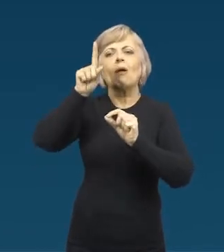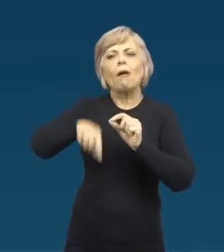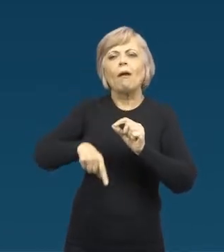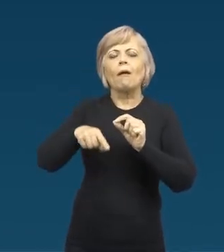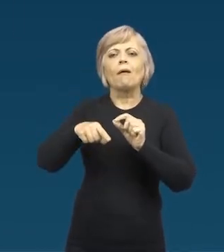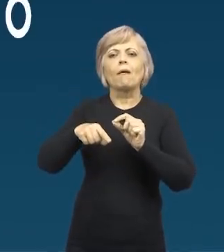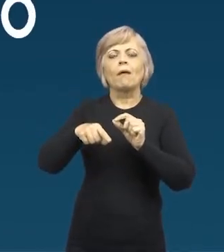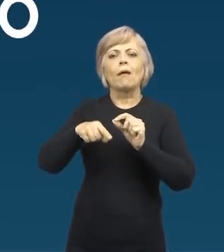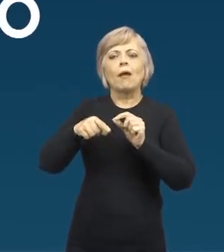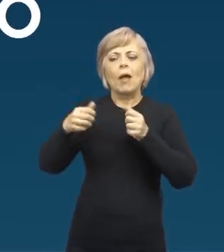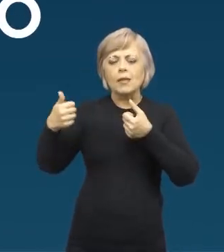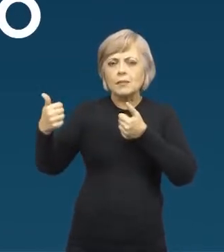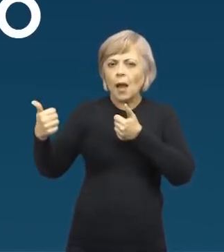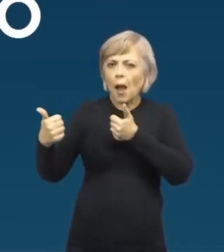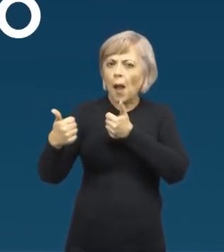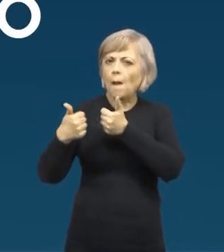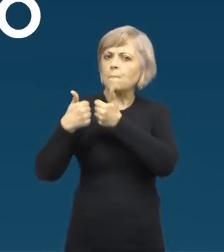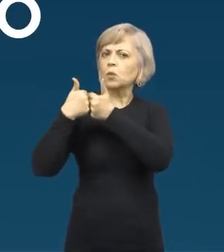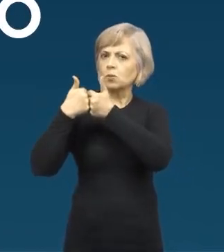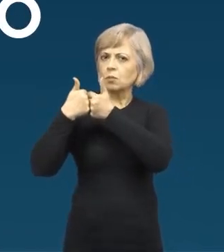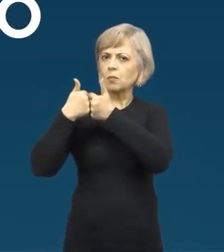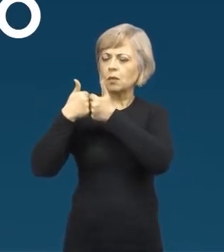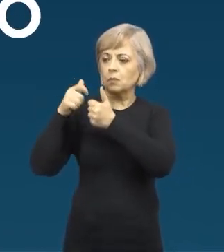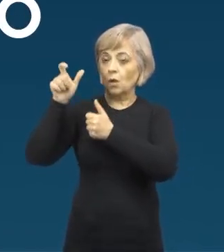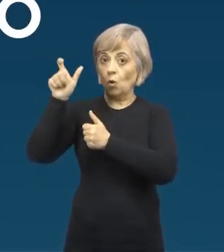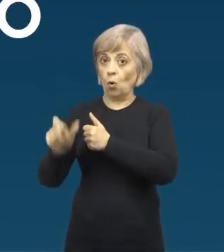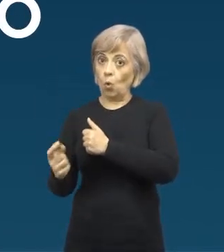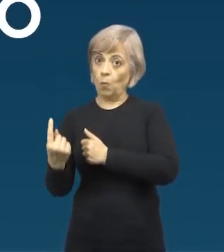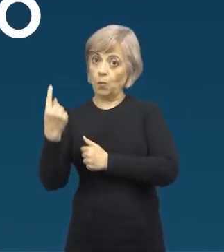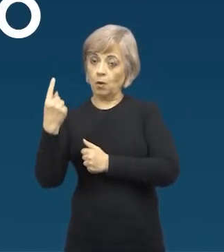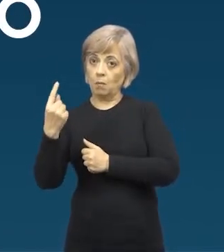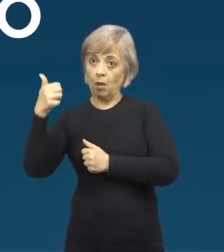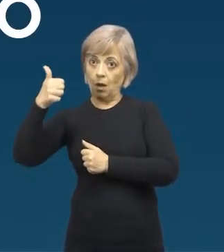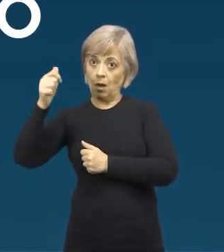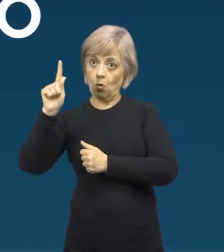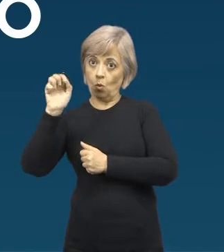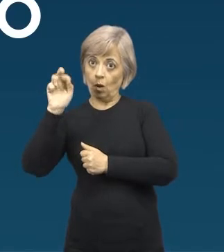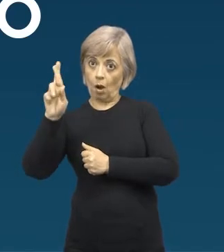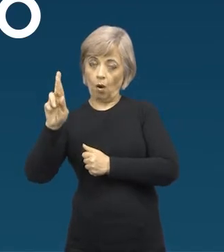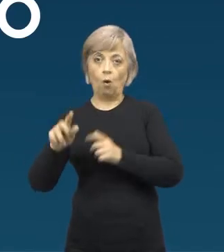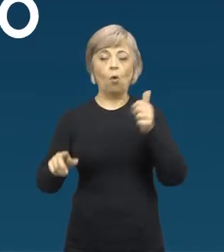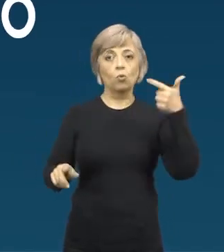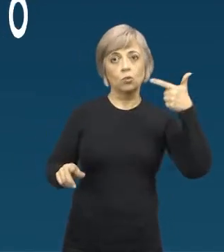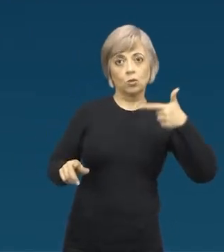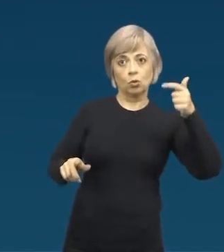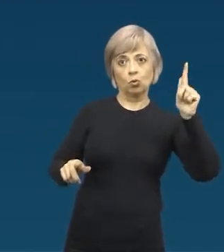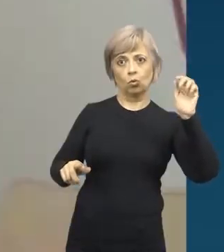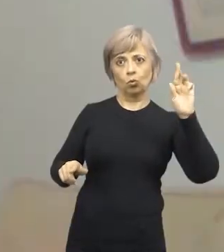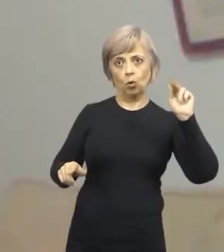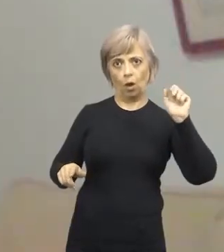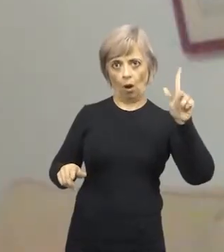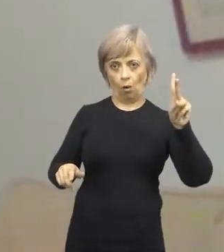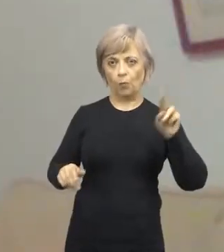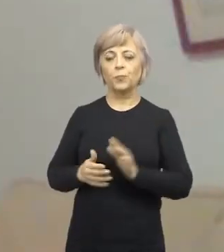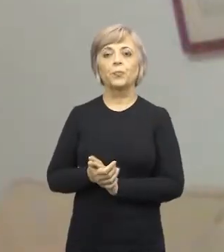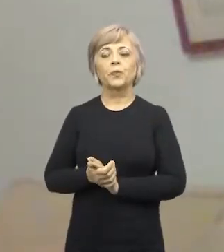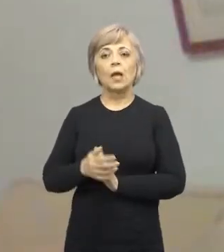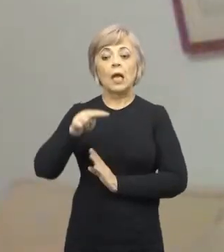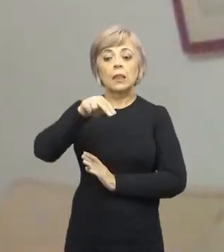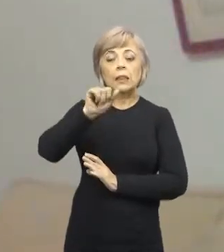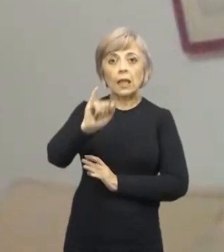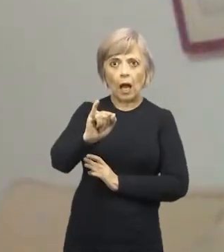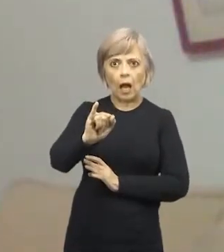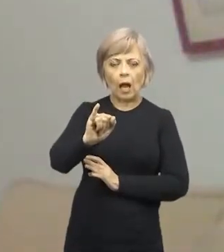exatamente dessa aproximação entre o primeiro e o segundo grau. O NAI funciona